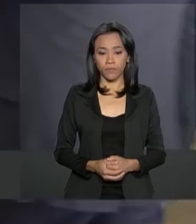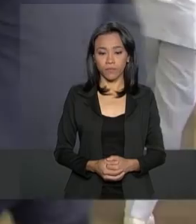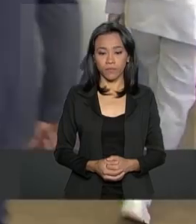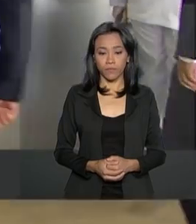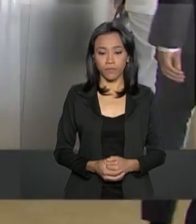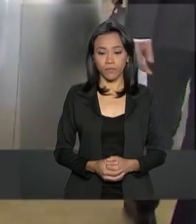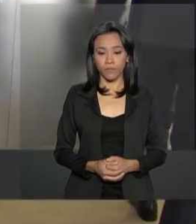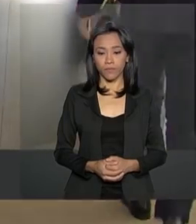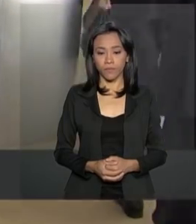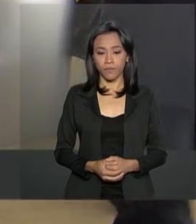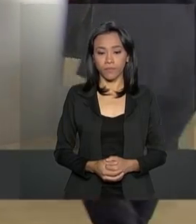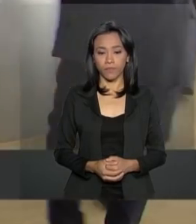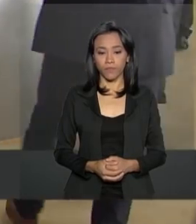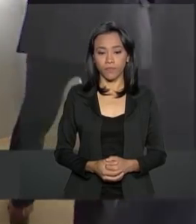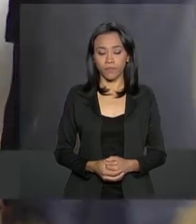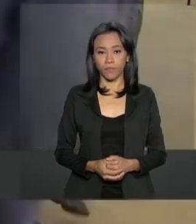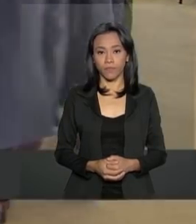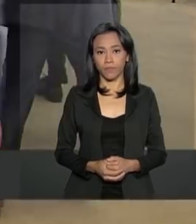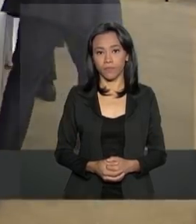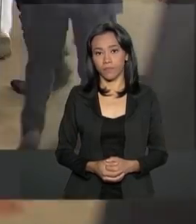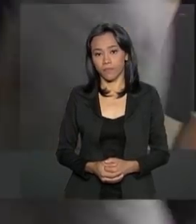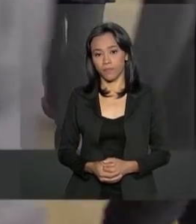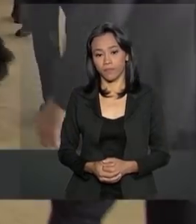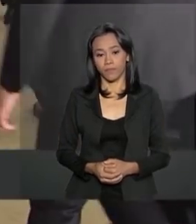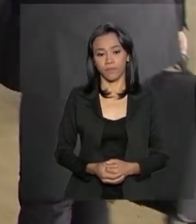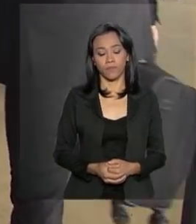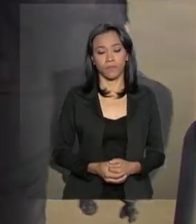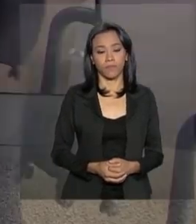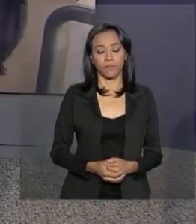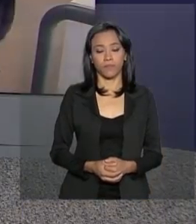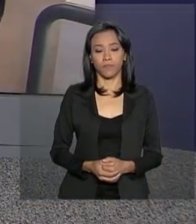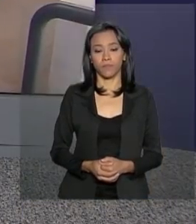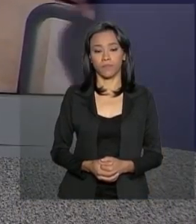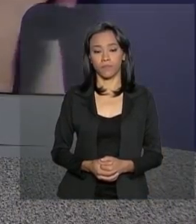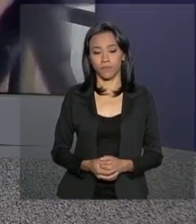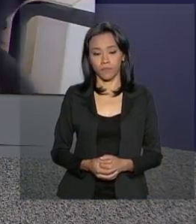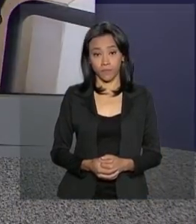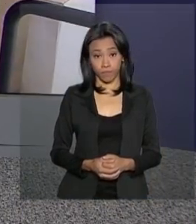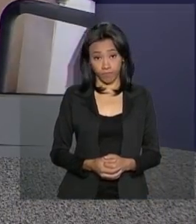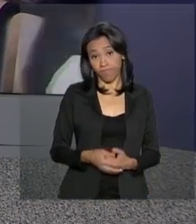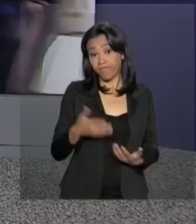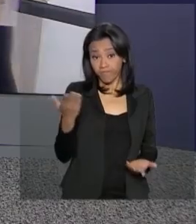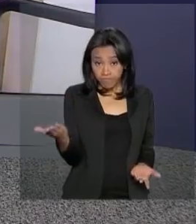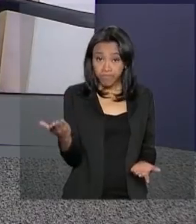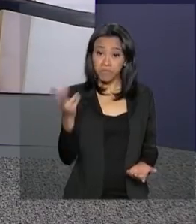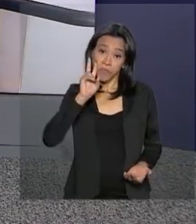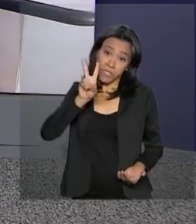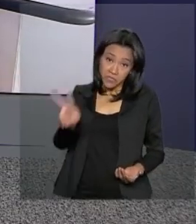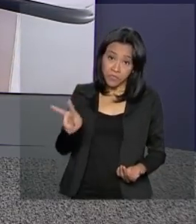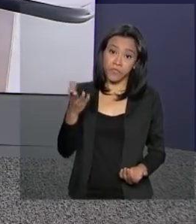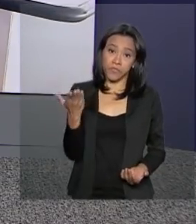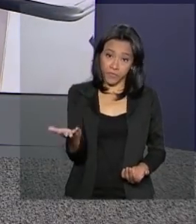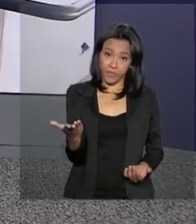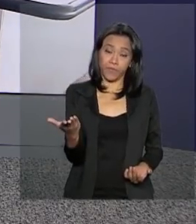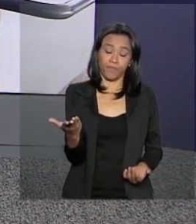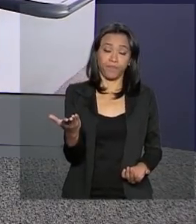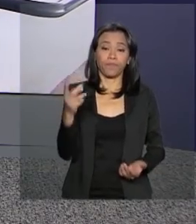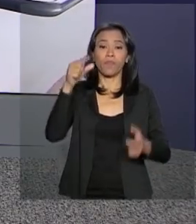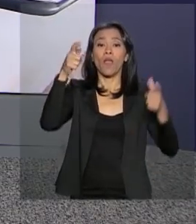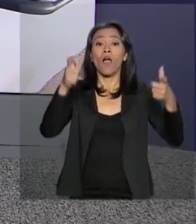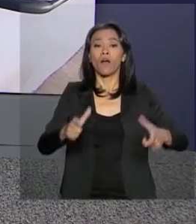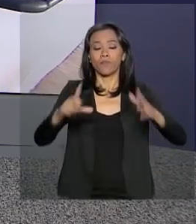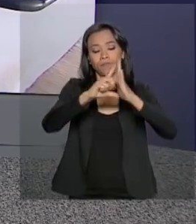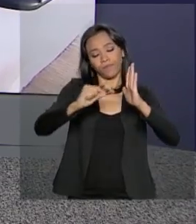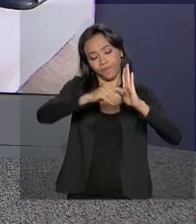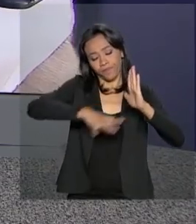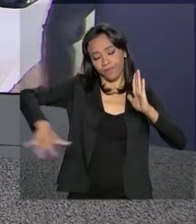E E você acompanhou a transmissão ao vivo, direto do Palácio